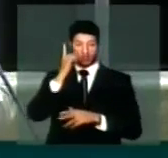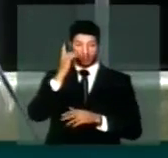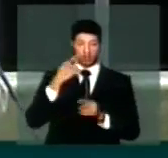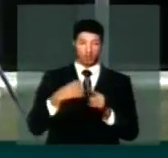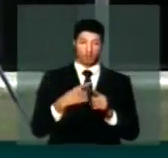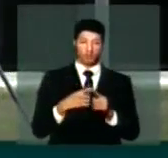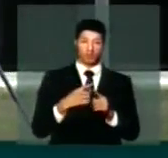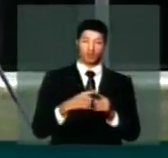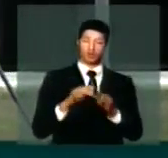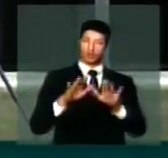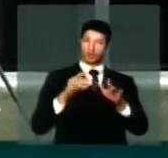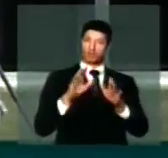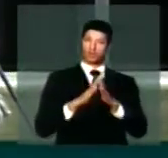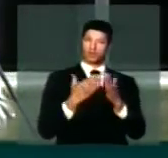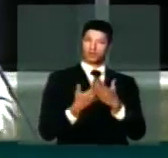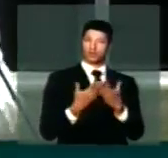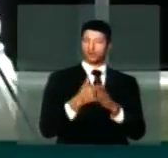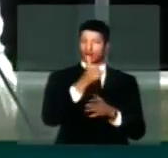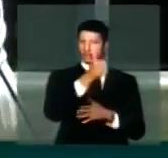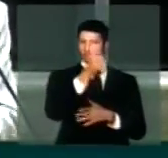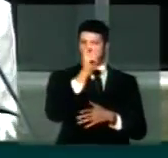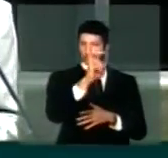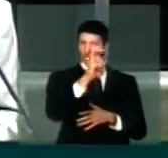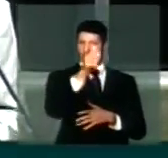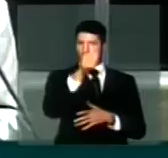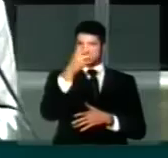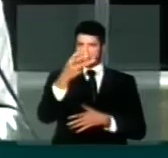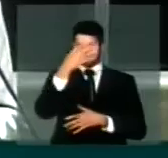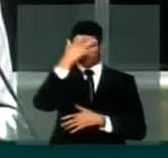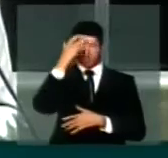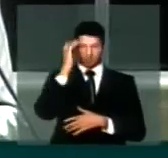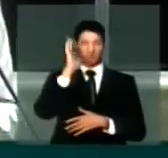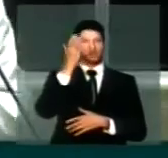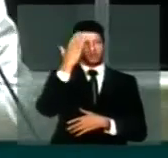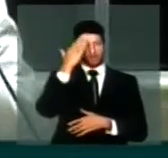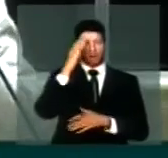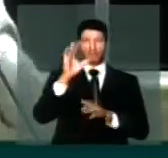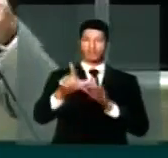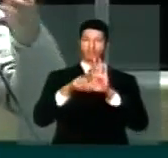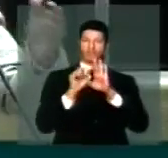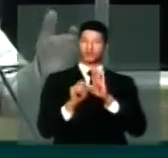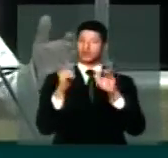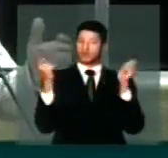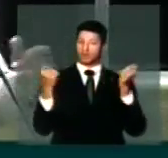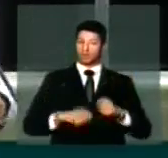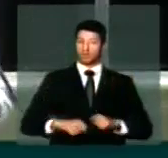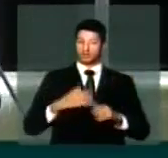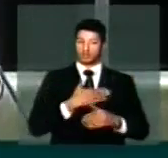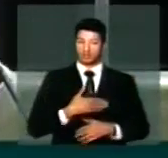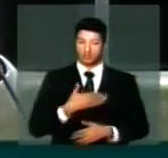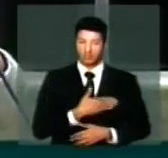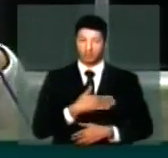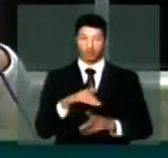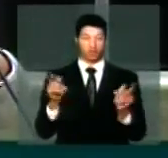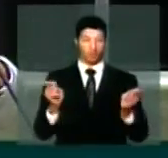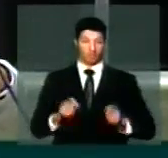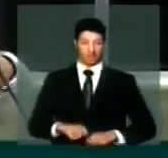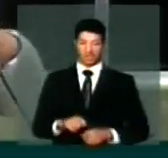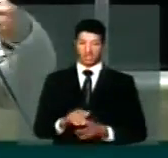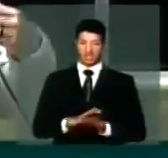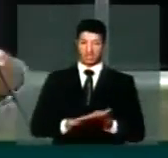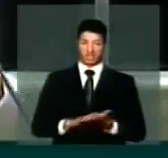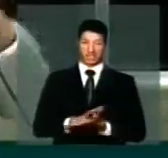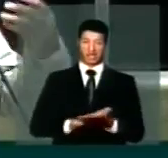um colégio de 513 eleitores sabe decidir, não precisa de agrados, não precisa